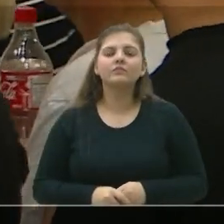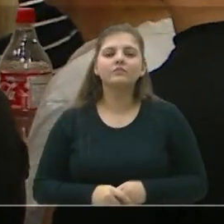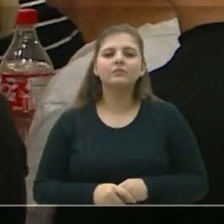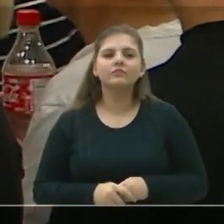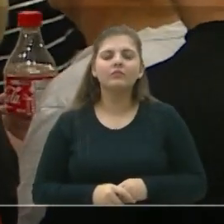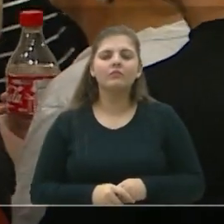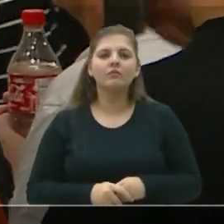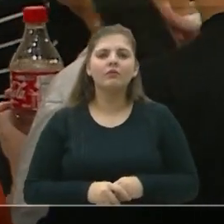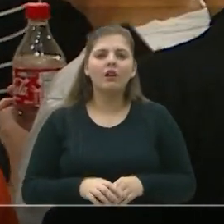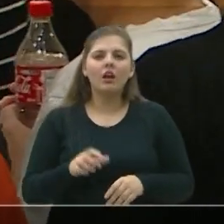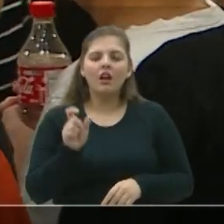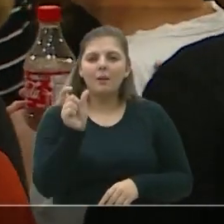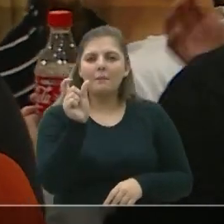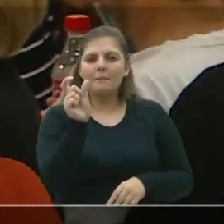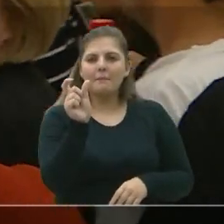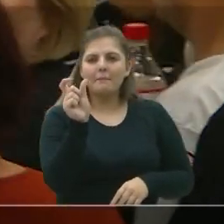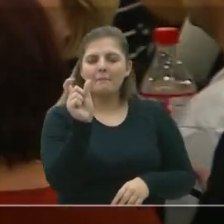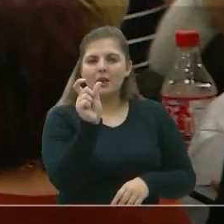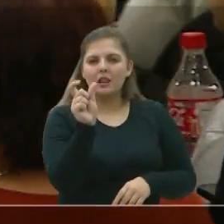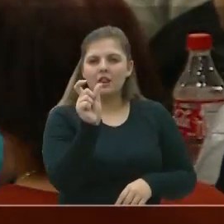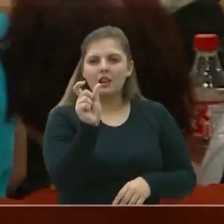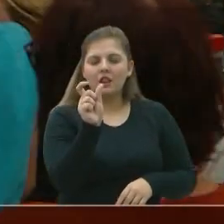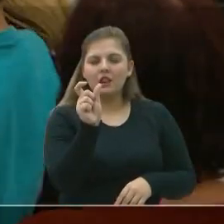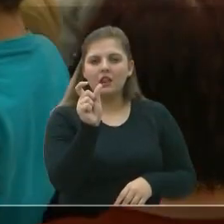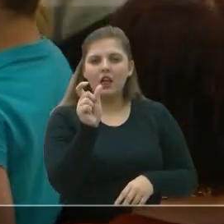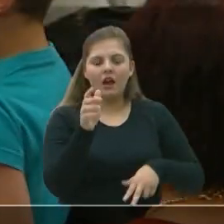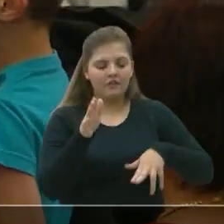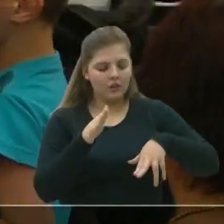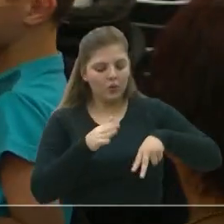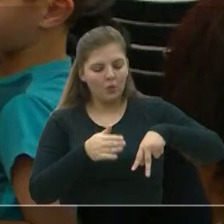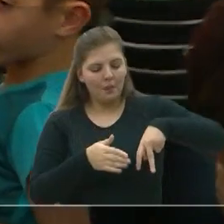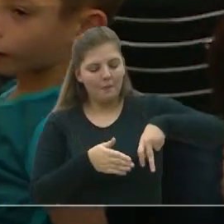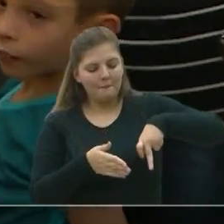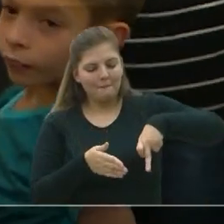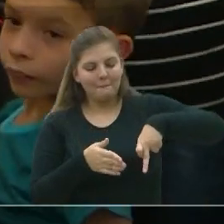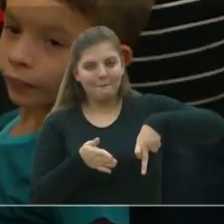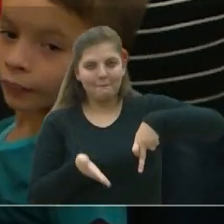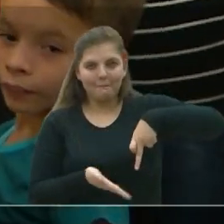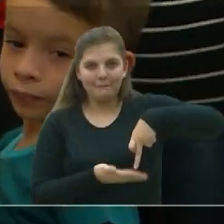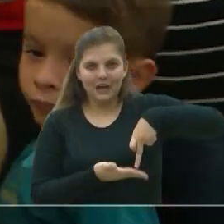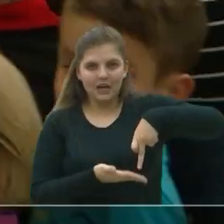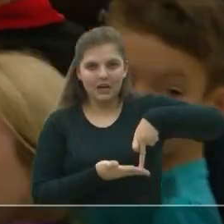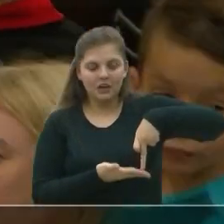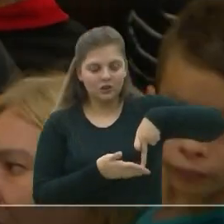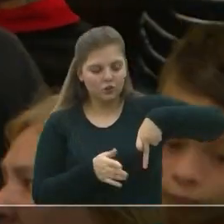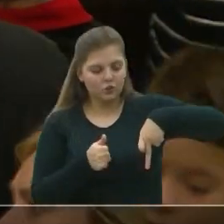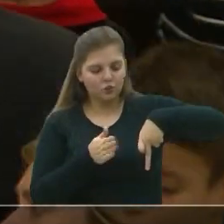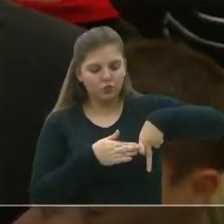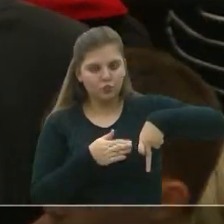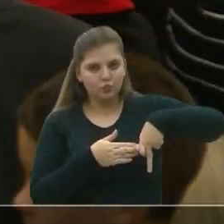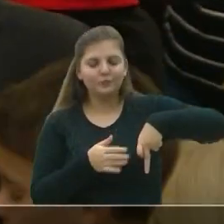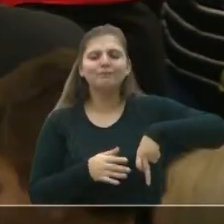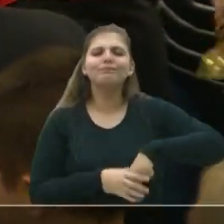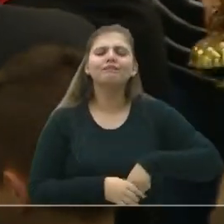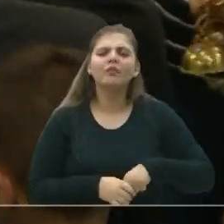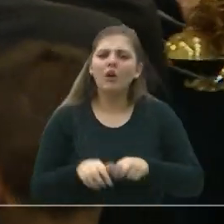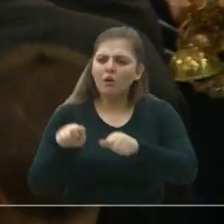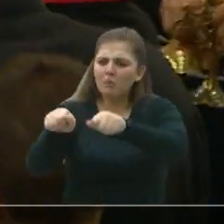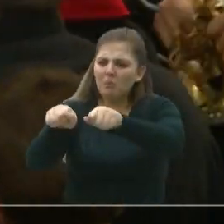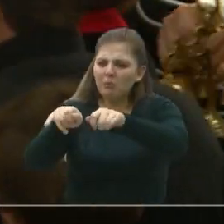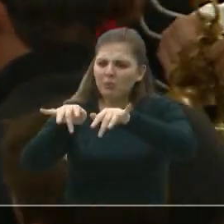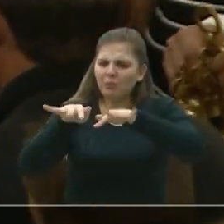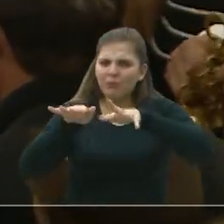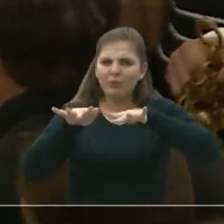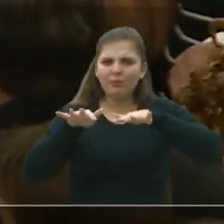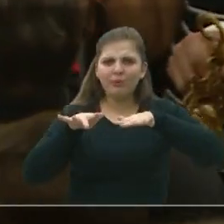daquele homem coxo, paralítico. Tinha uma multidão imensa. Ele